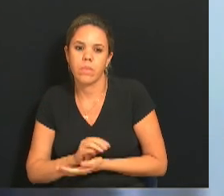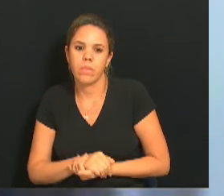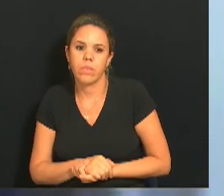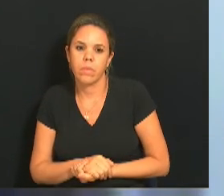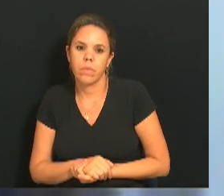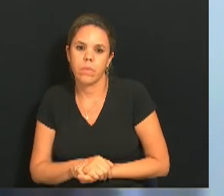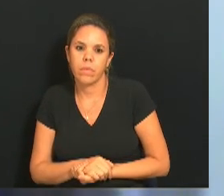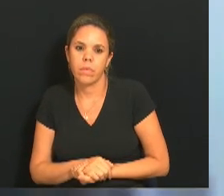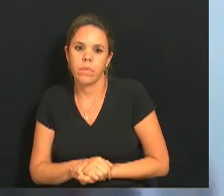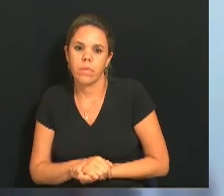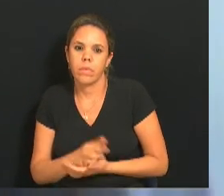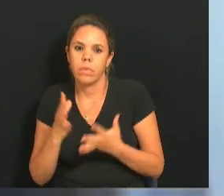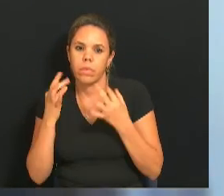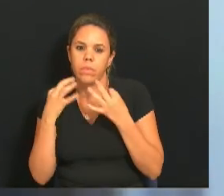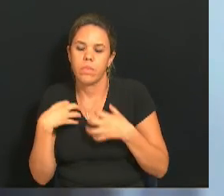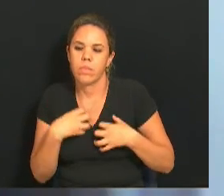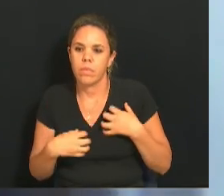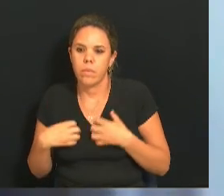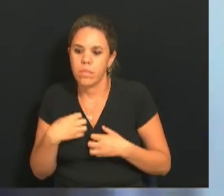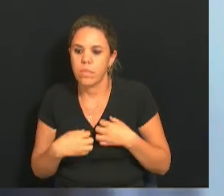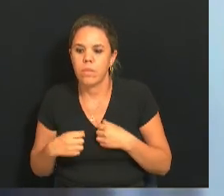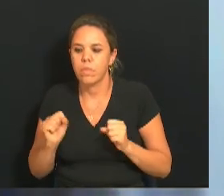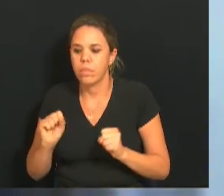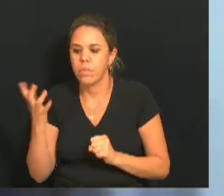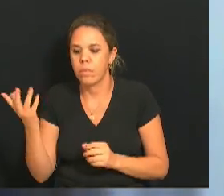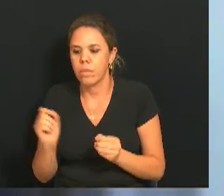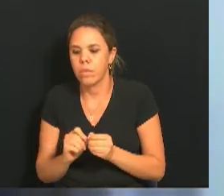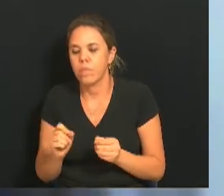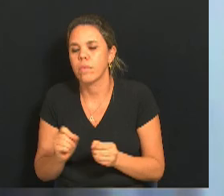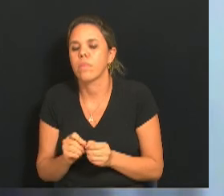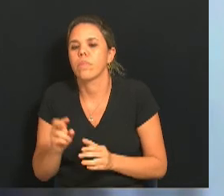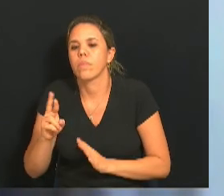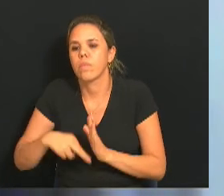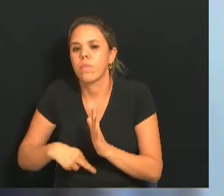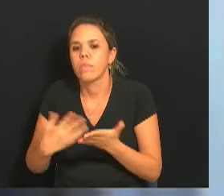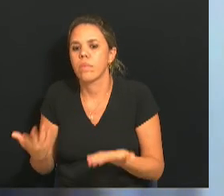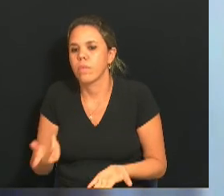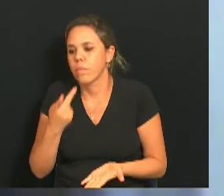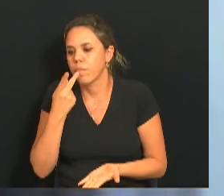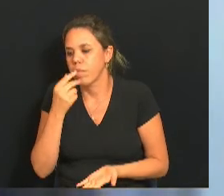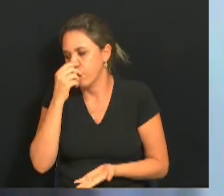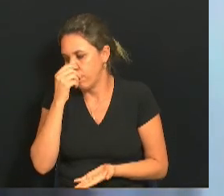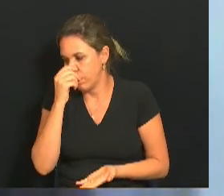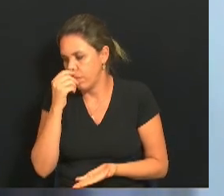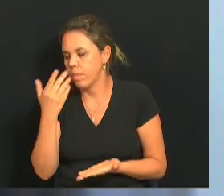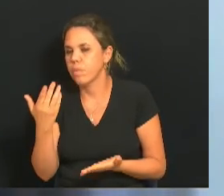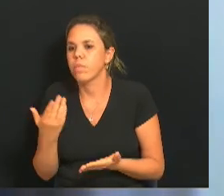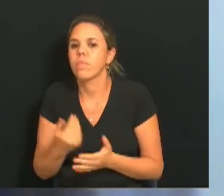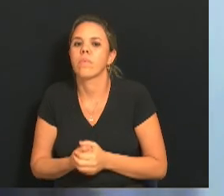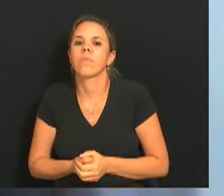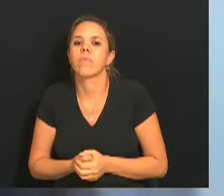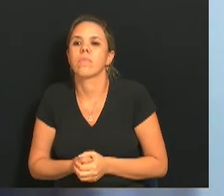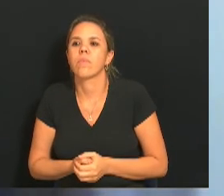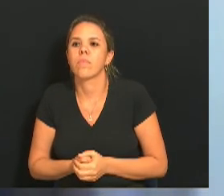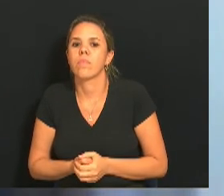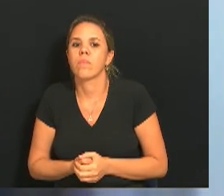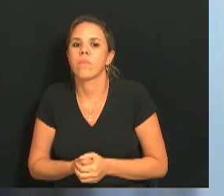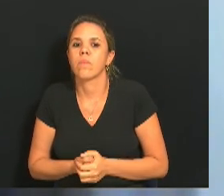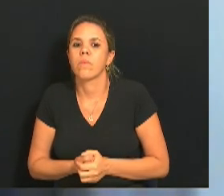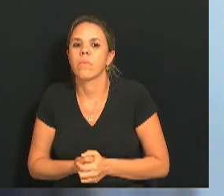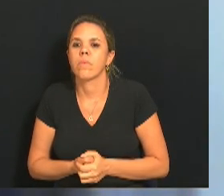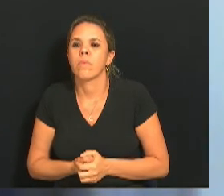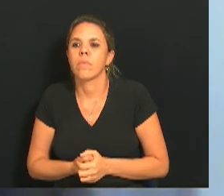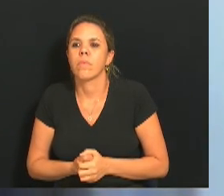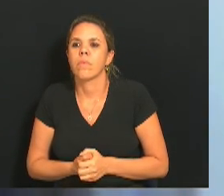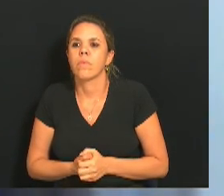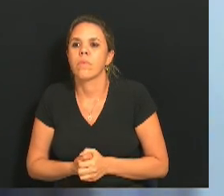certa apreensão do que poderia ocorrer. Inclusive, o requerimento ele falava de sanções, questionava em